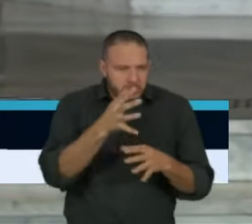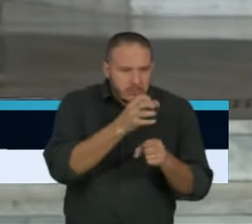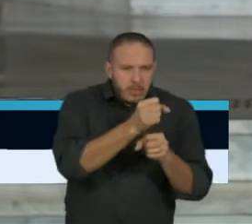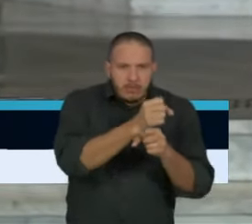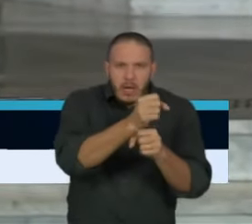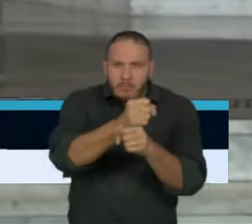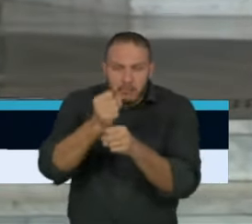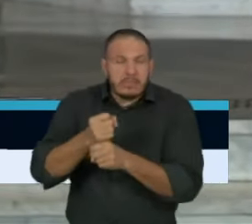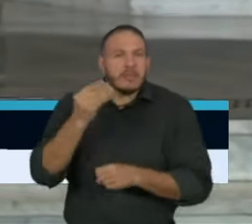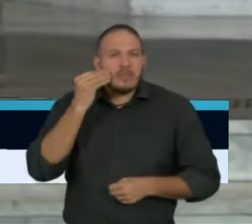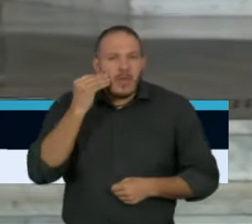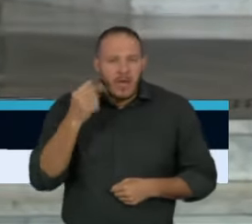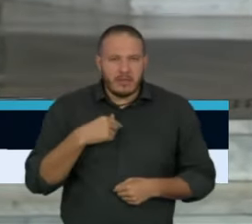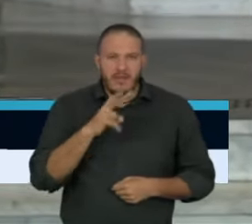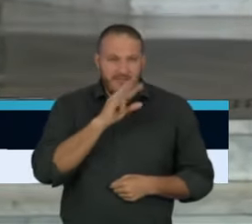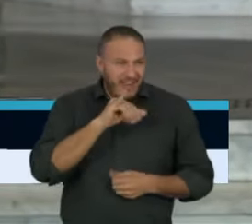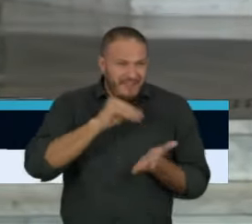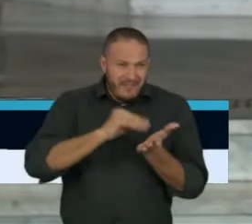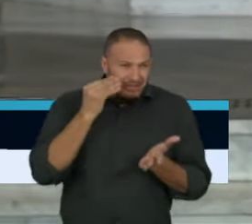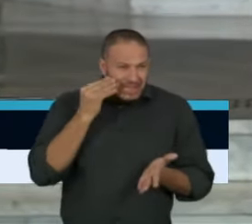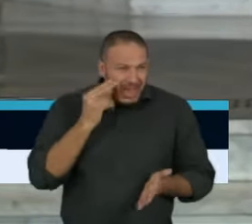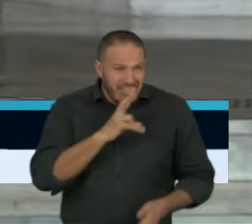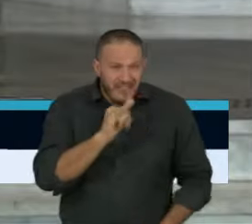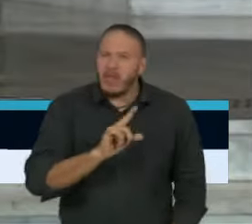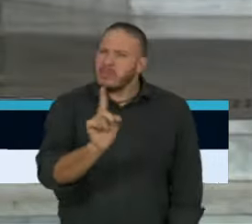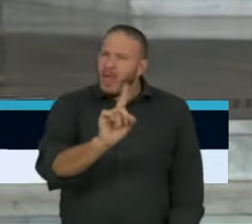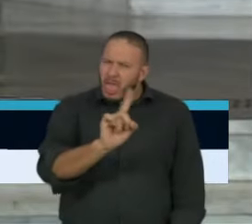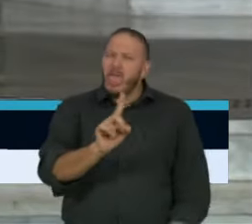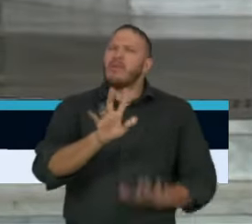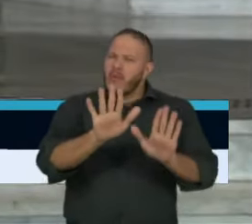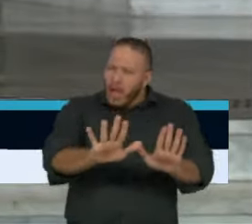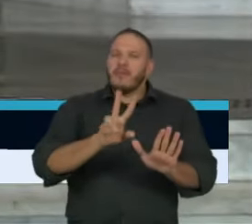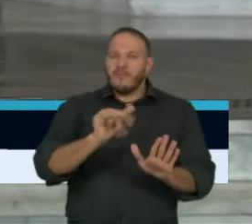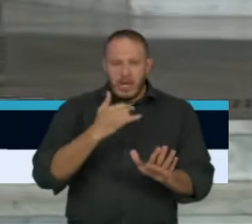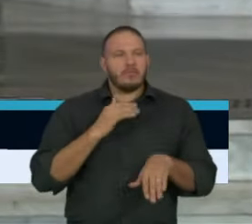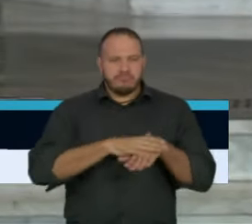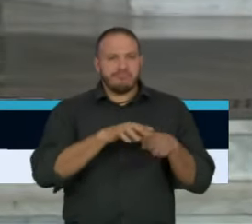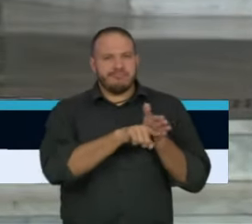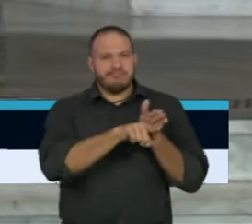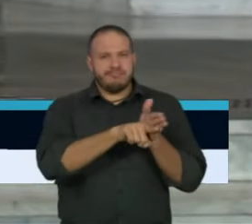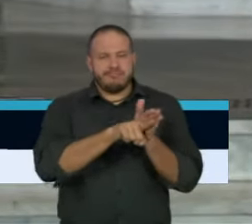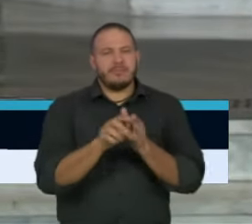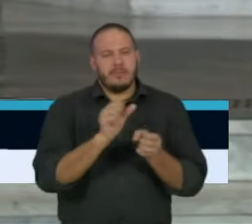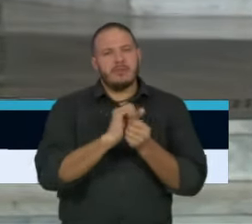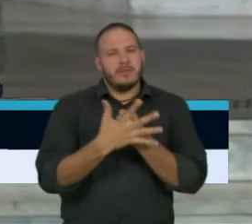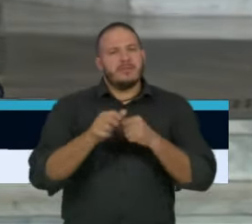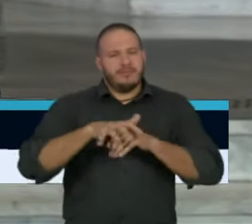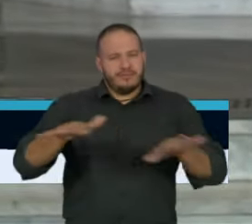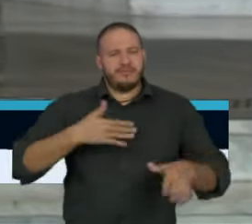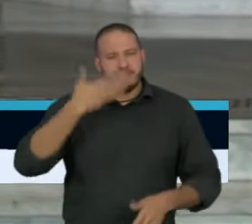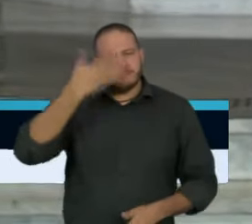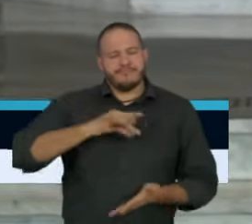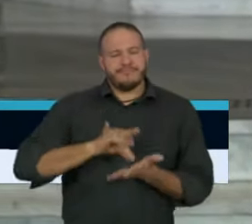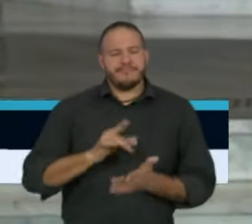não vai faltar teste para ninguém para o monitoramento dessa epidemia. Isso eu posso garantir,